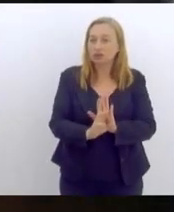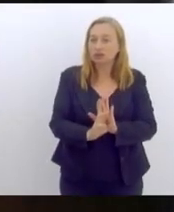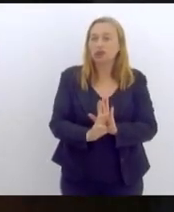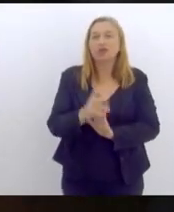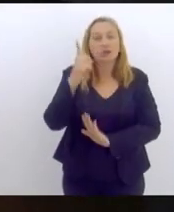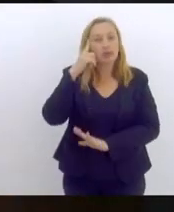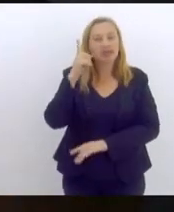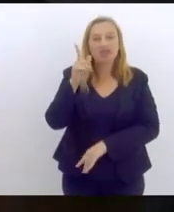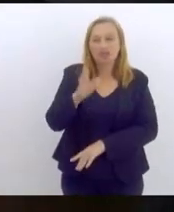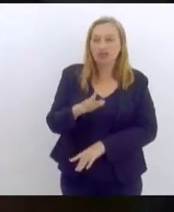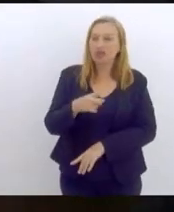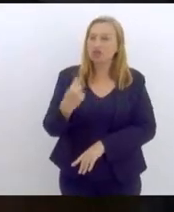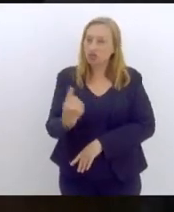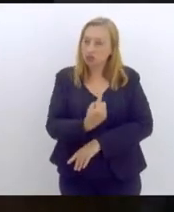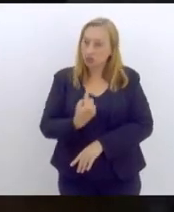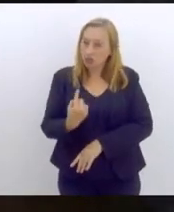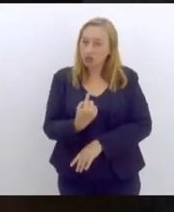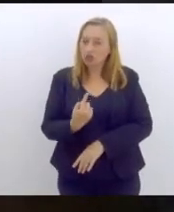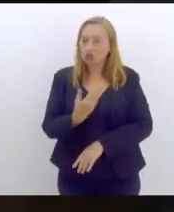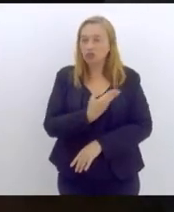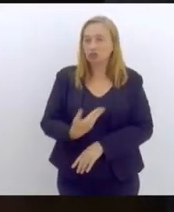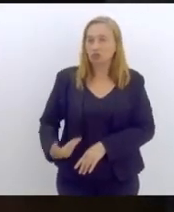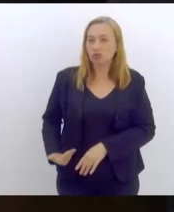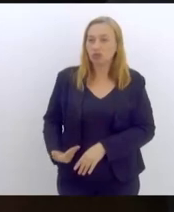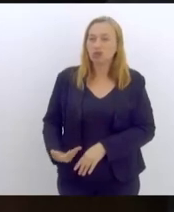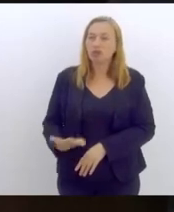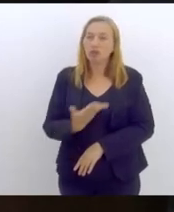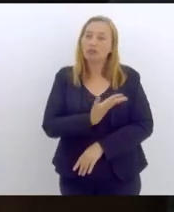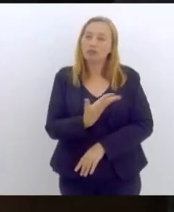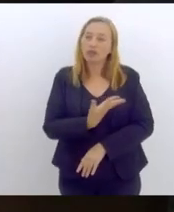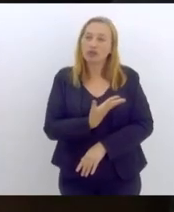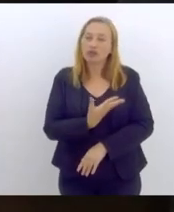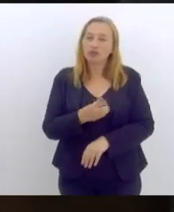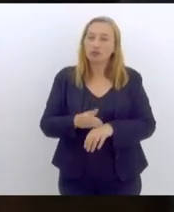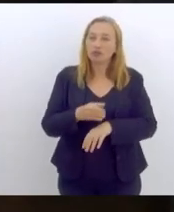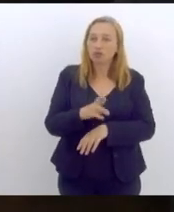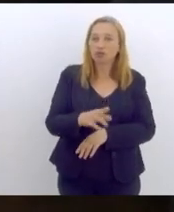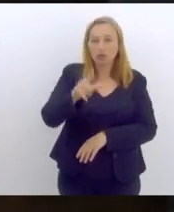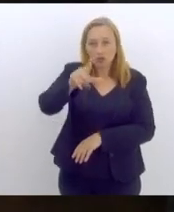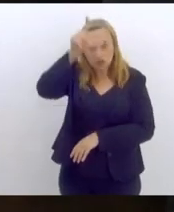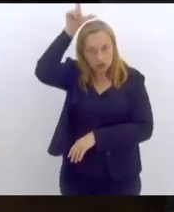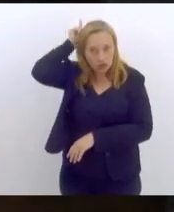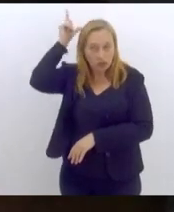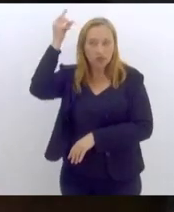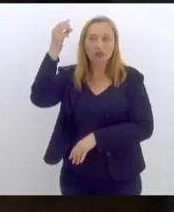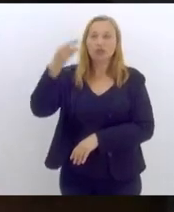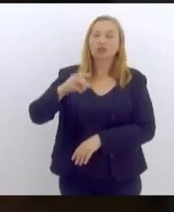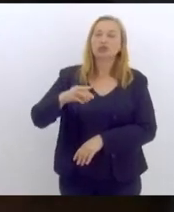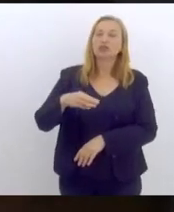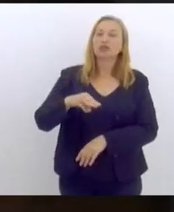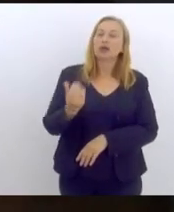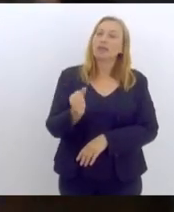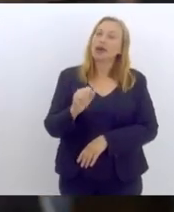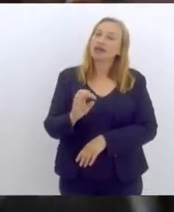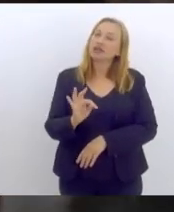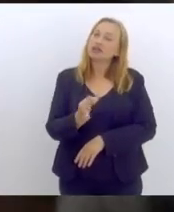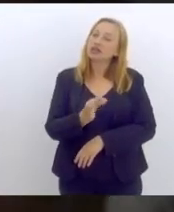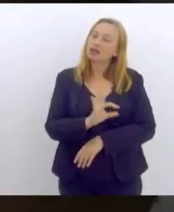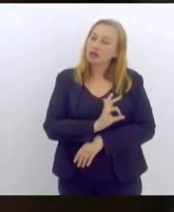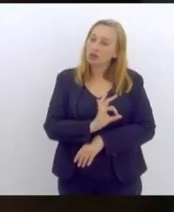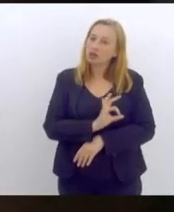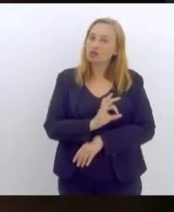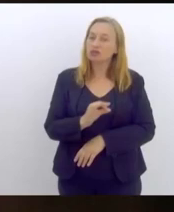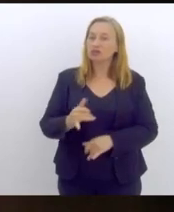pensam diferente de nós que estamos no governo, o meu querido amigo doutor Luiz Paulo, a deputada Marta Rocha, que eu vou ter o